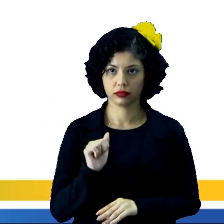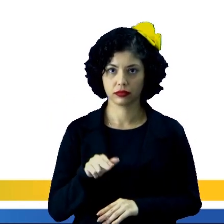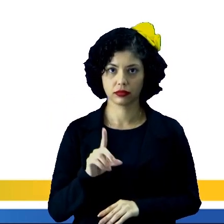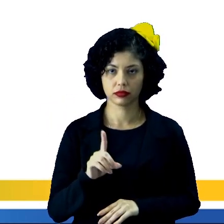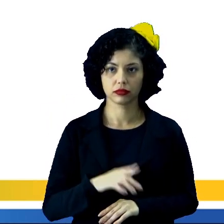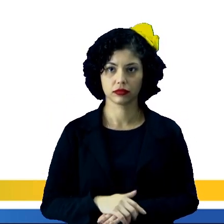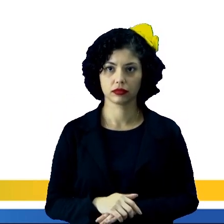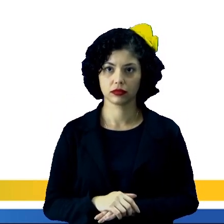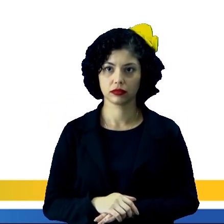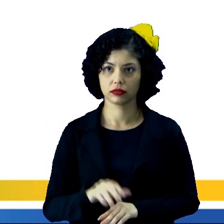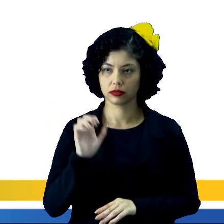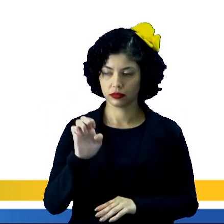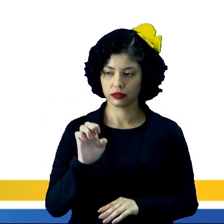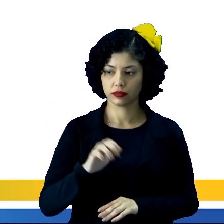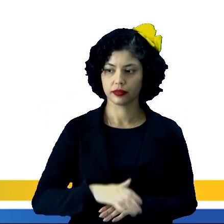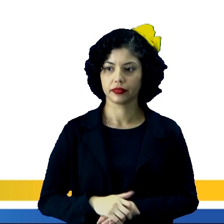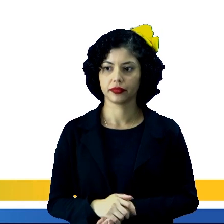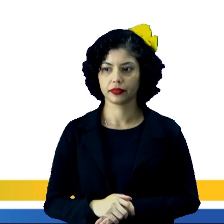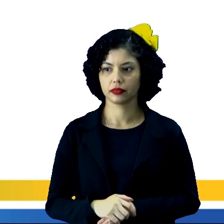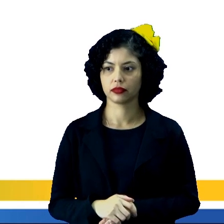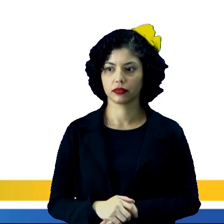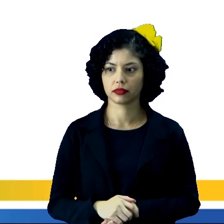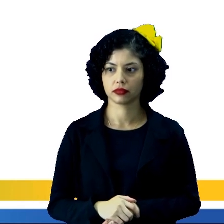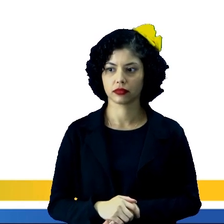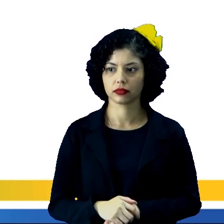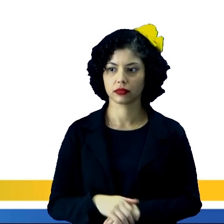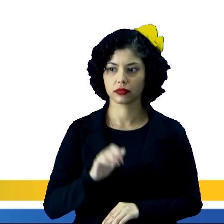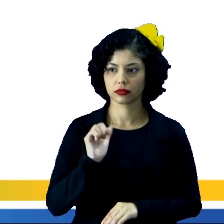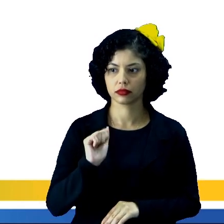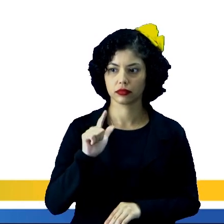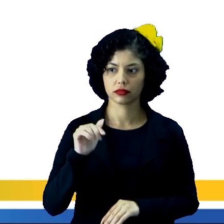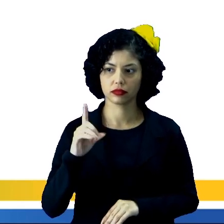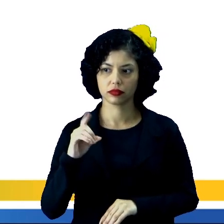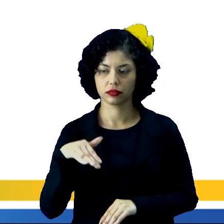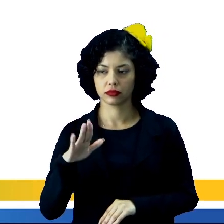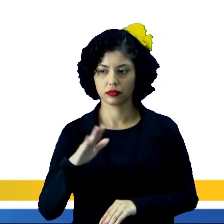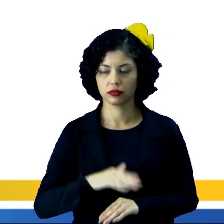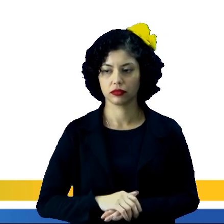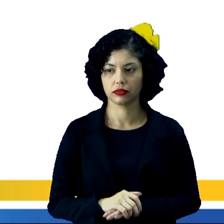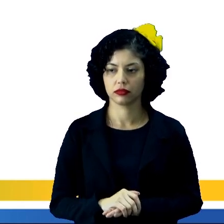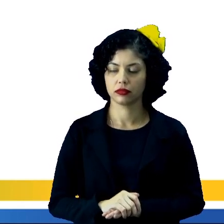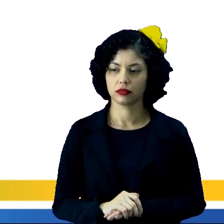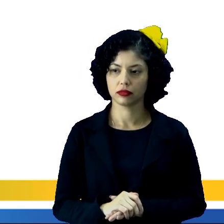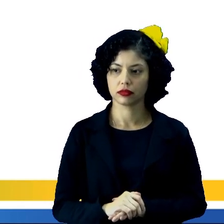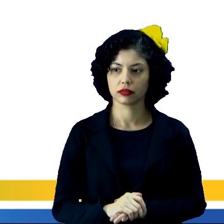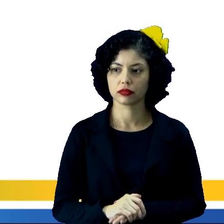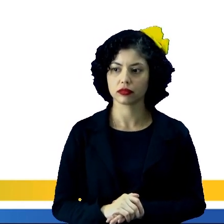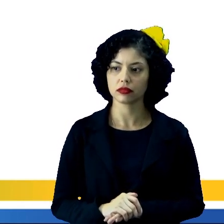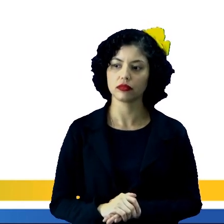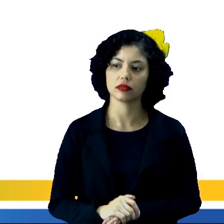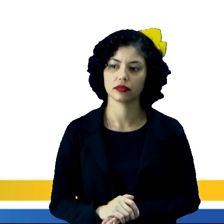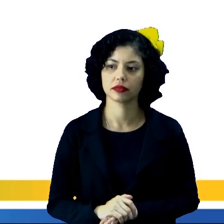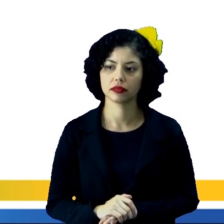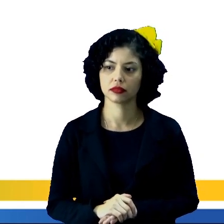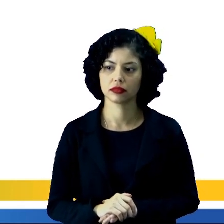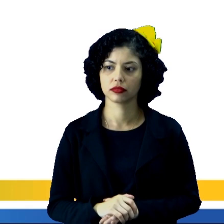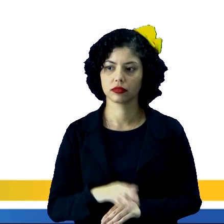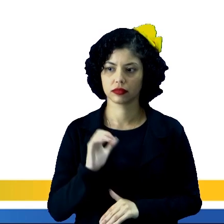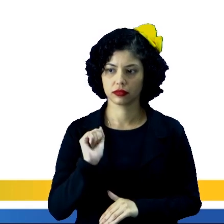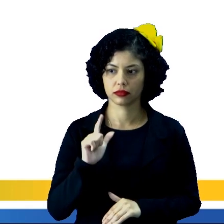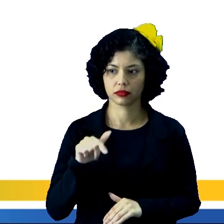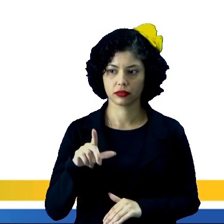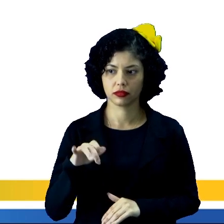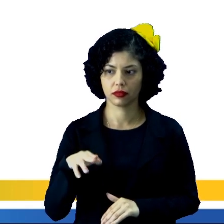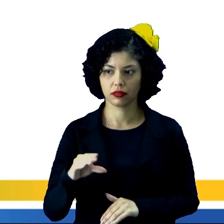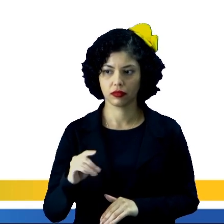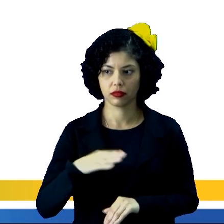and, que significa e, moreover, além do mais ou além de, in